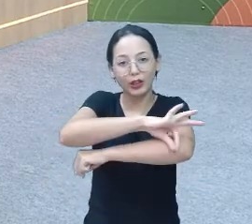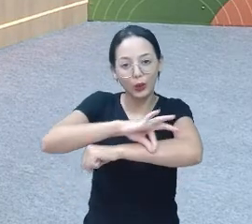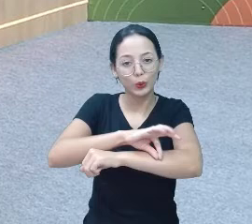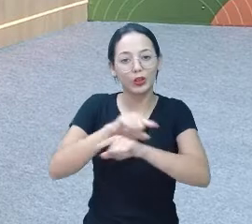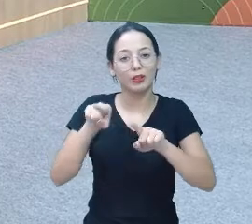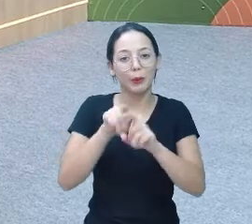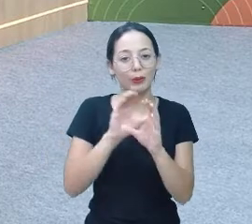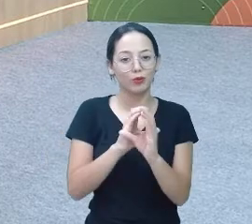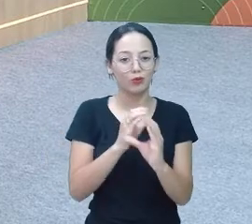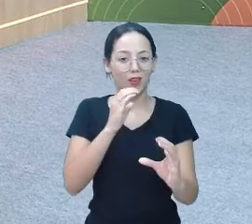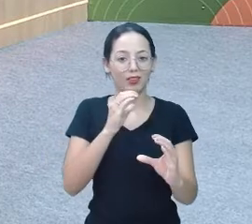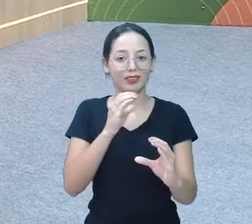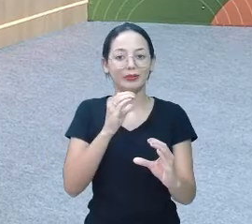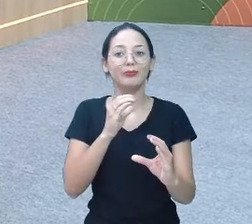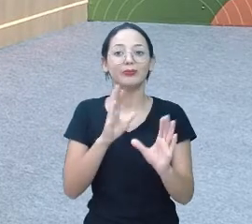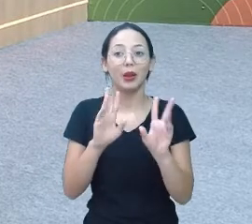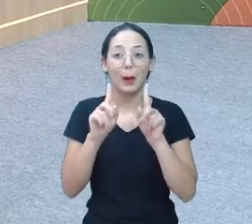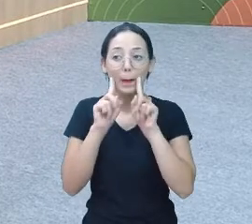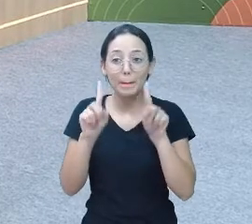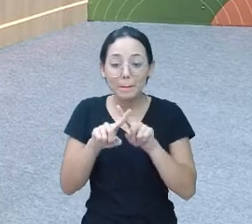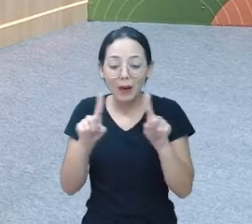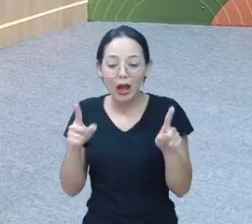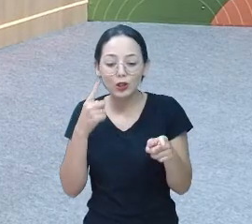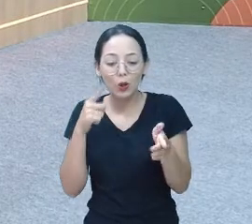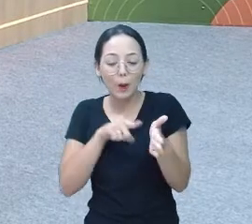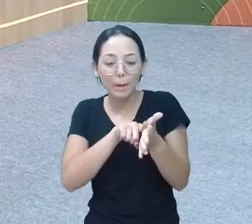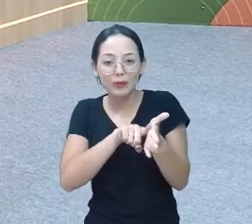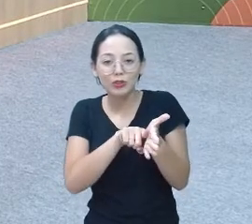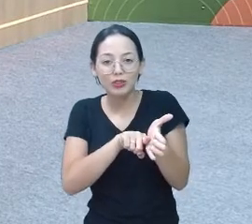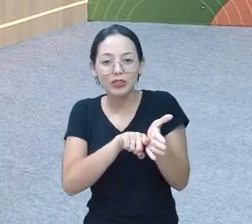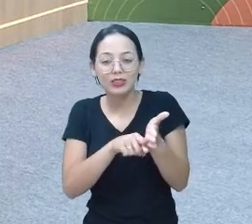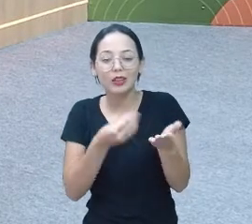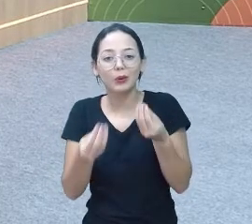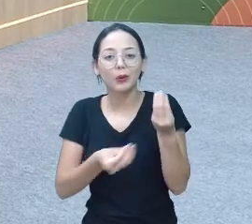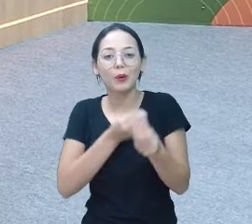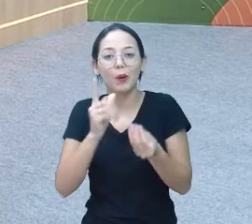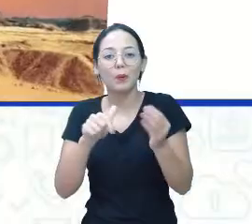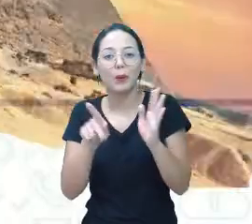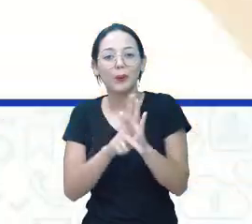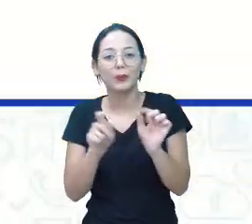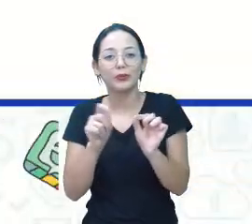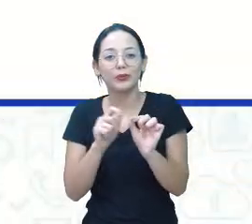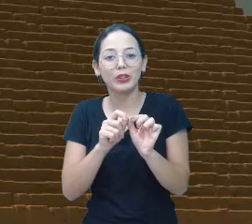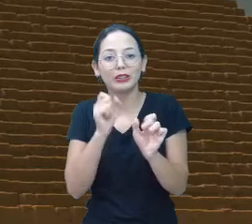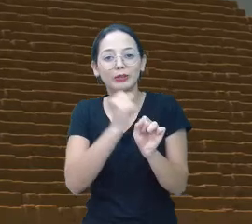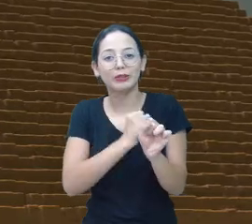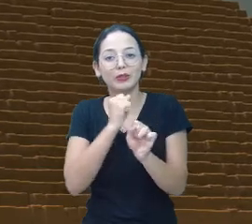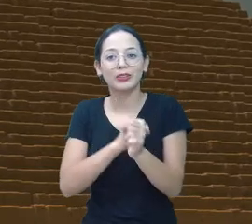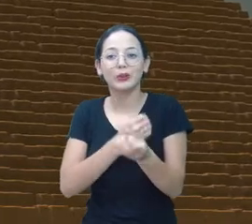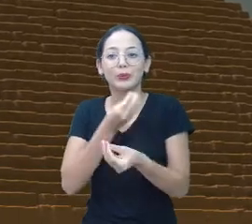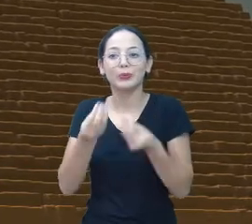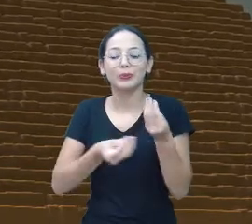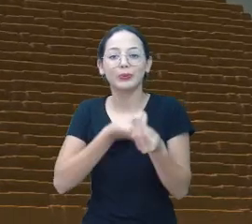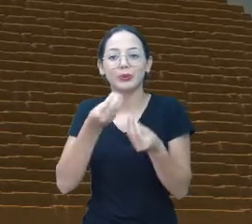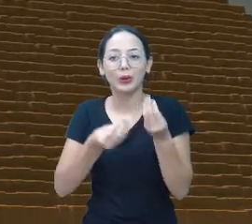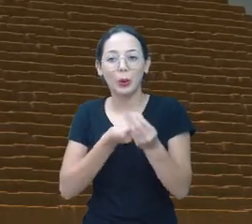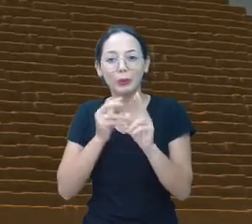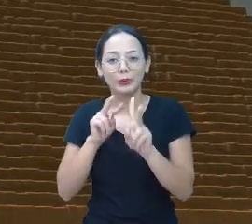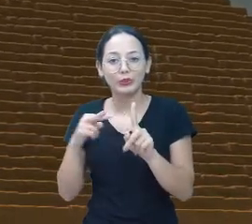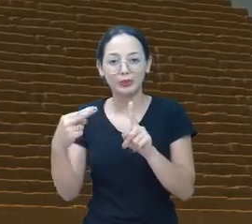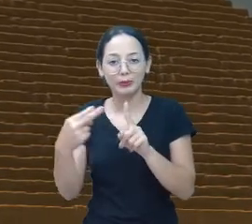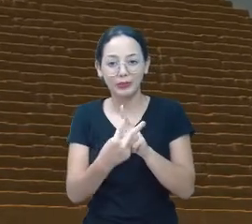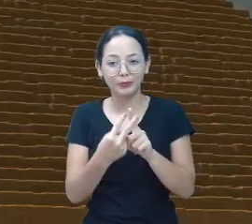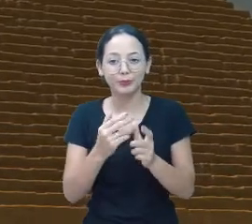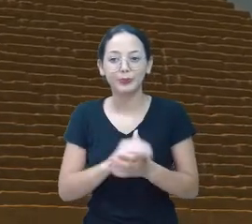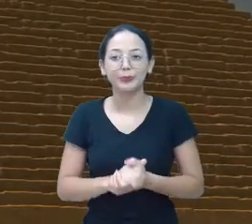engenharia, tá certo? Mas dá uma pesquisada um pouco aí de como é que é essa construção, de como é essa concepção.